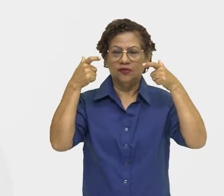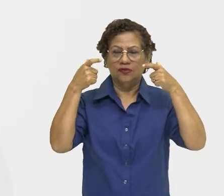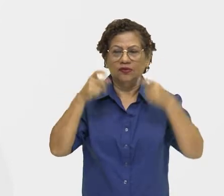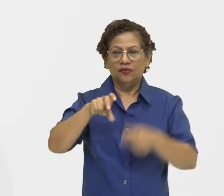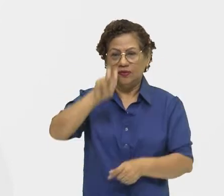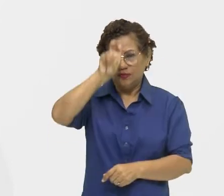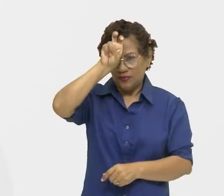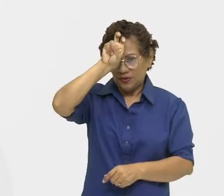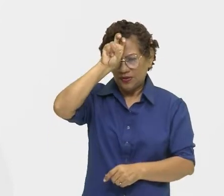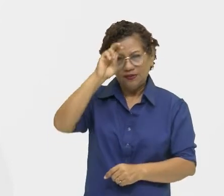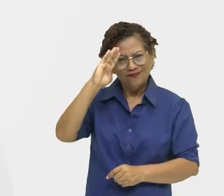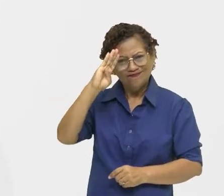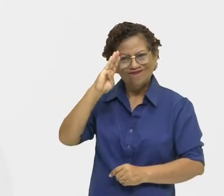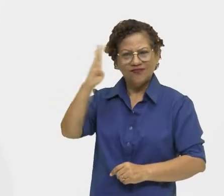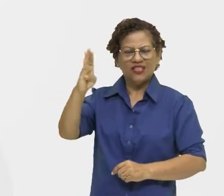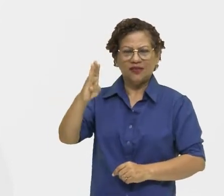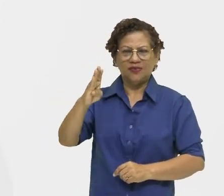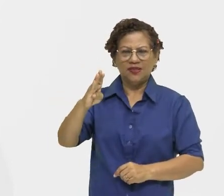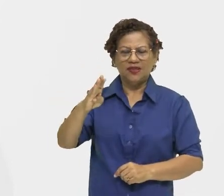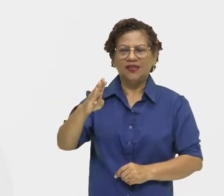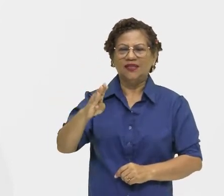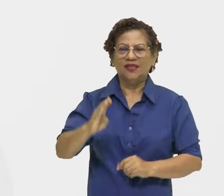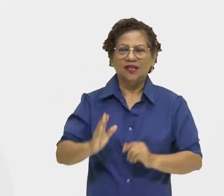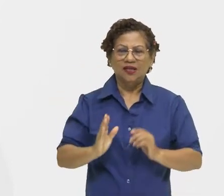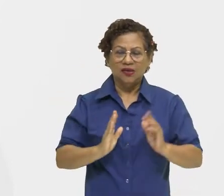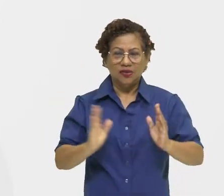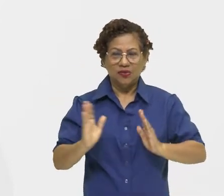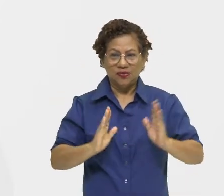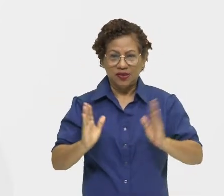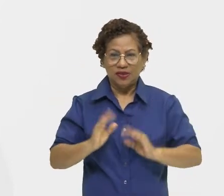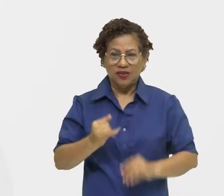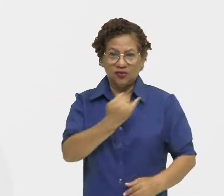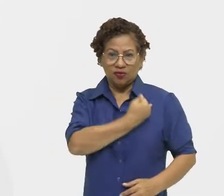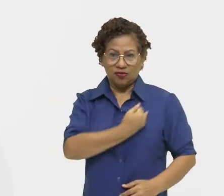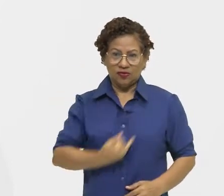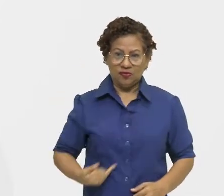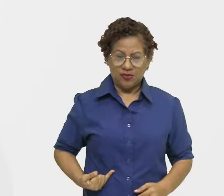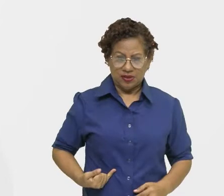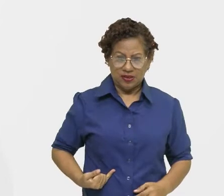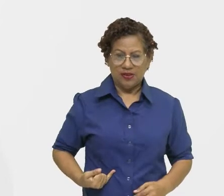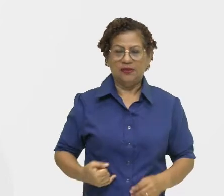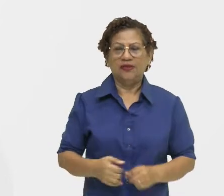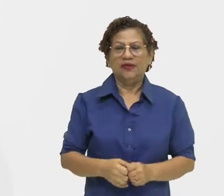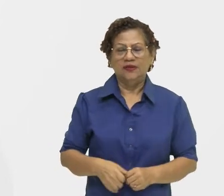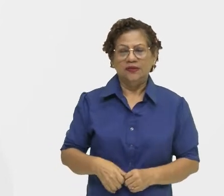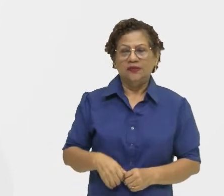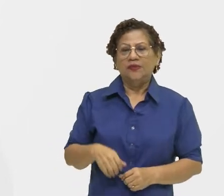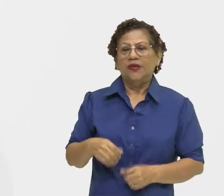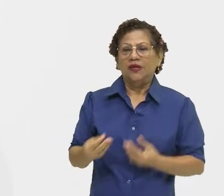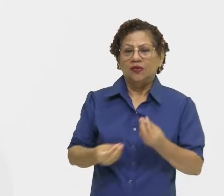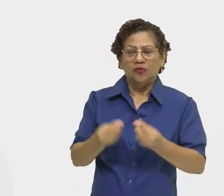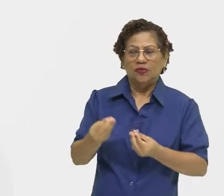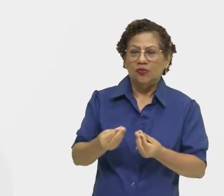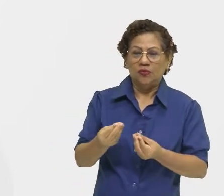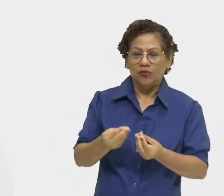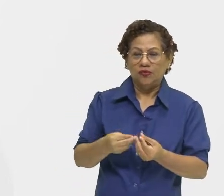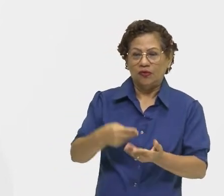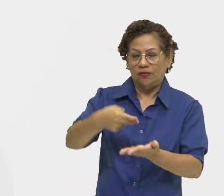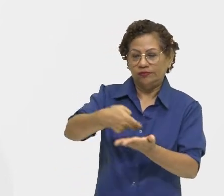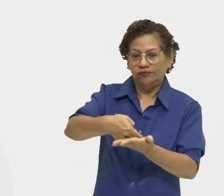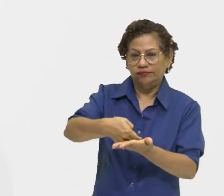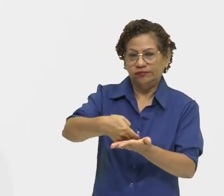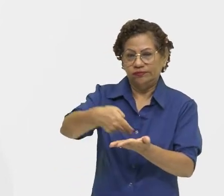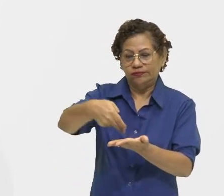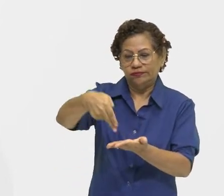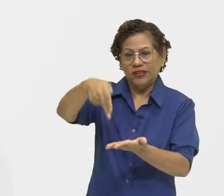Império. Eles eram considerados a encarnação dos deuses.